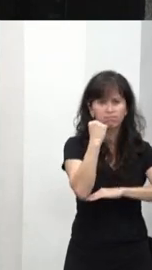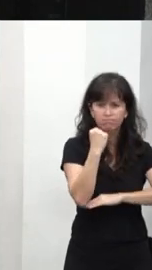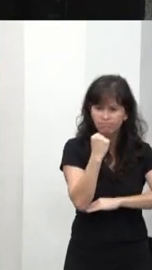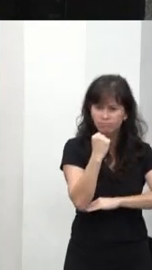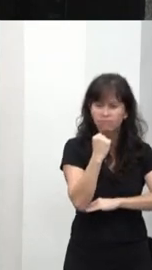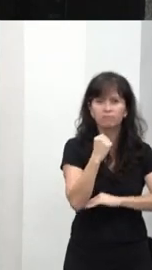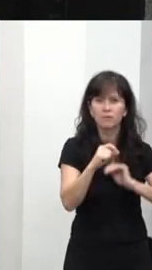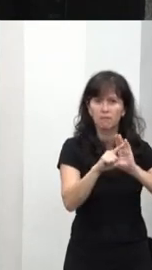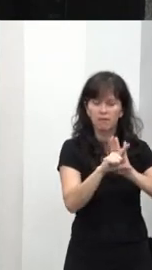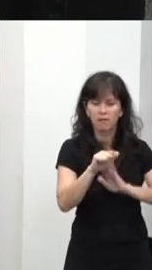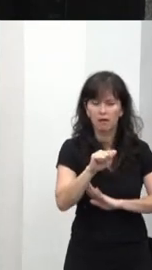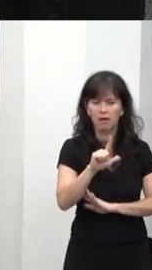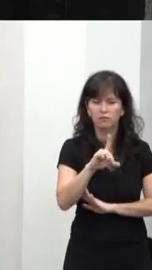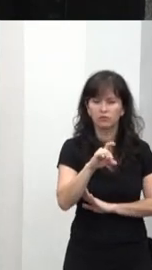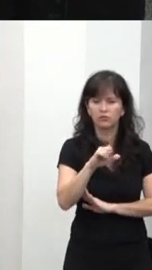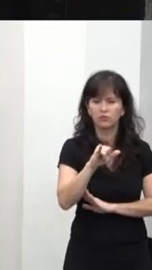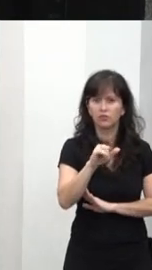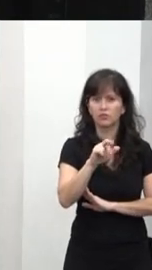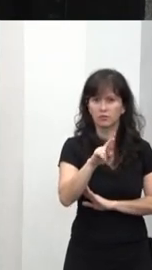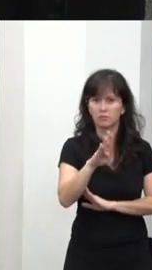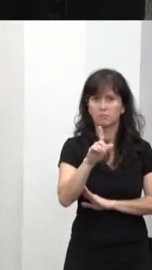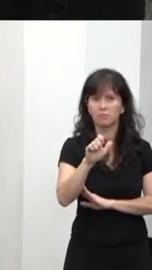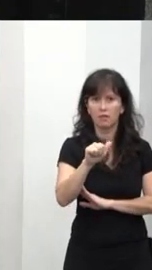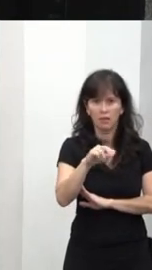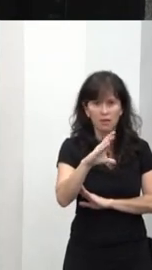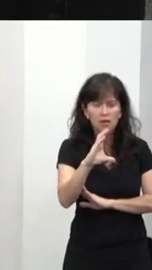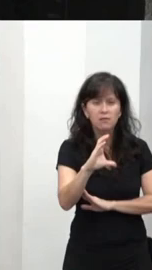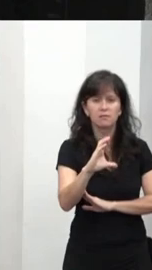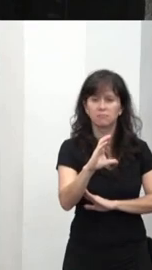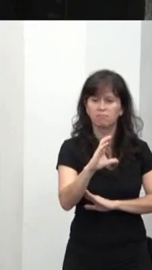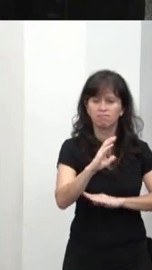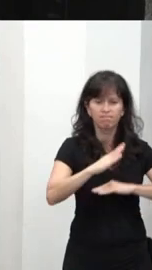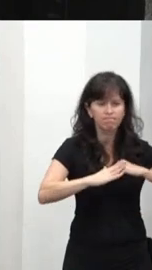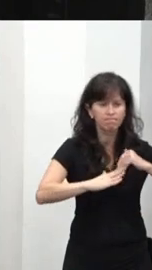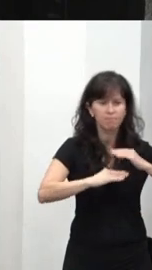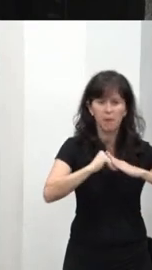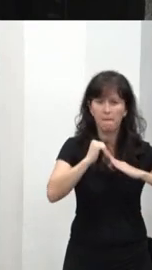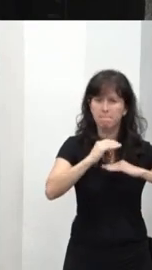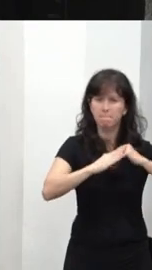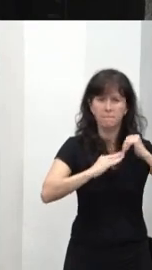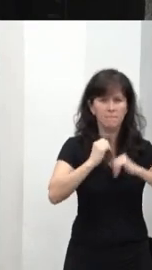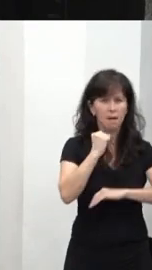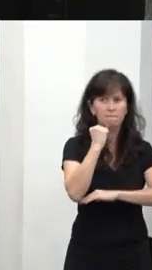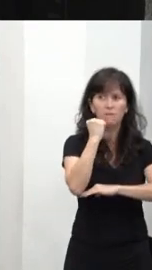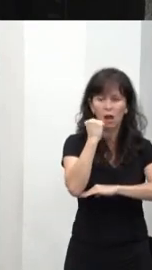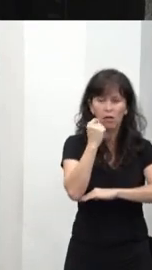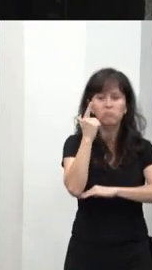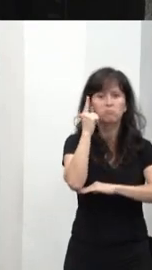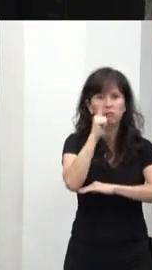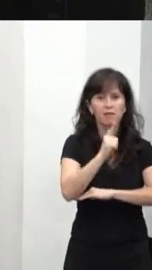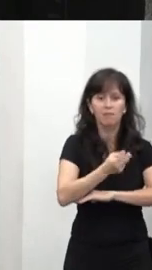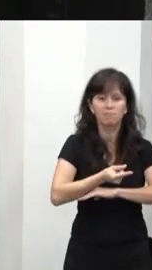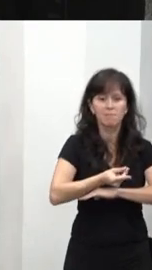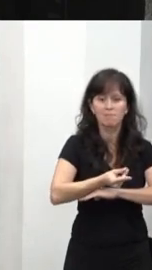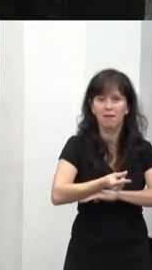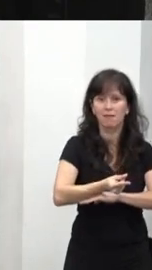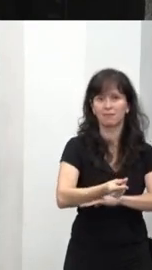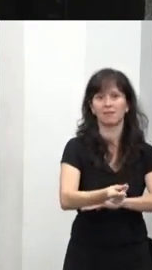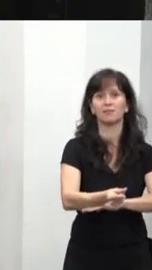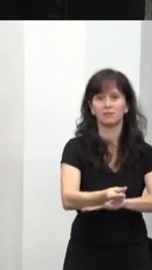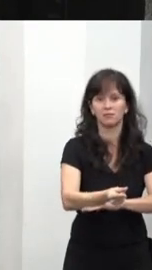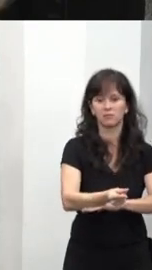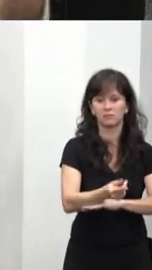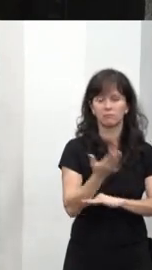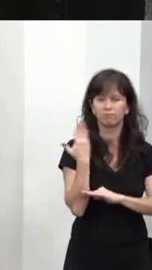conseguir transformar isso na política permanente a gente vai conseguir porque chega em todos os estados então eu lembro eu tava no